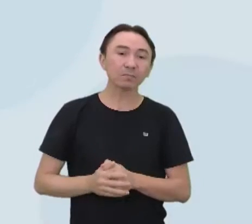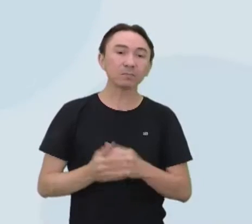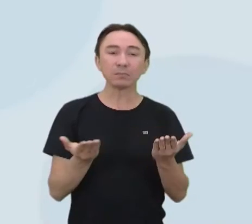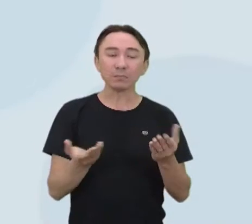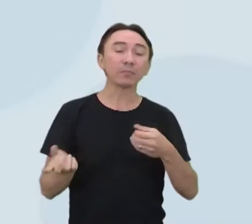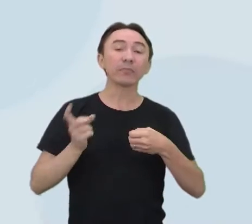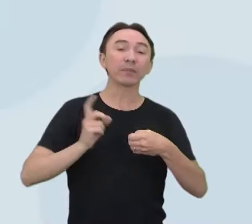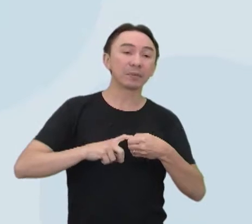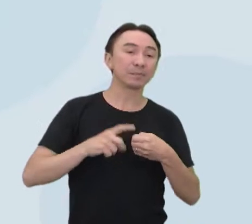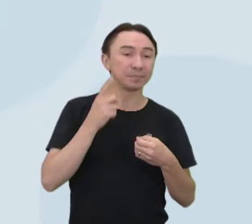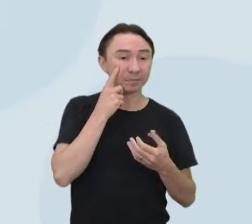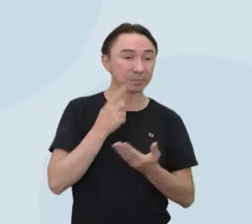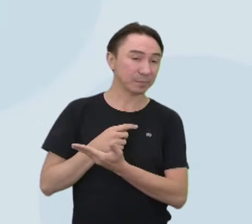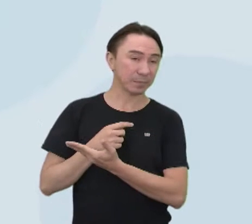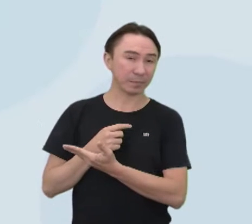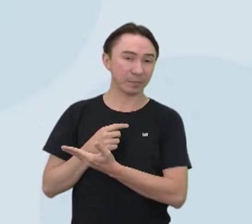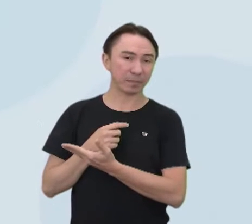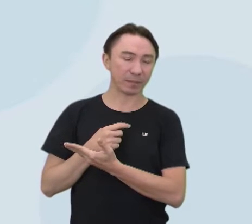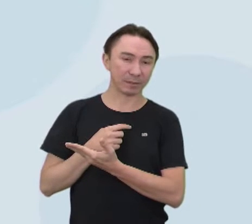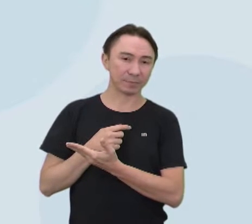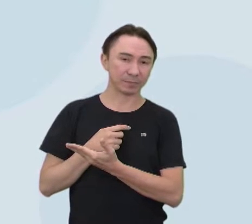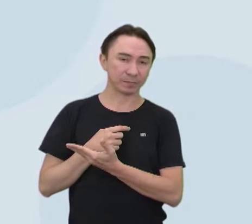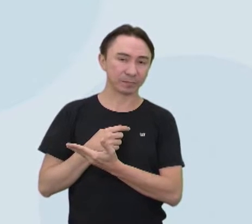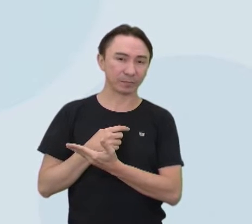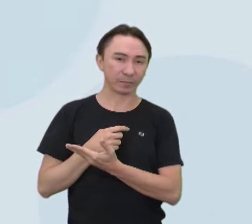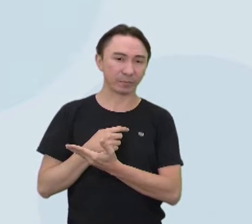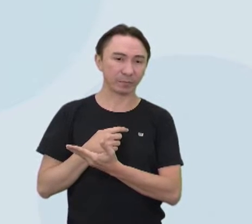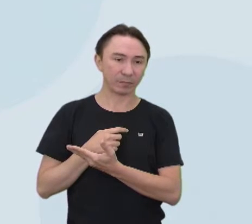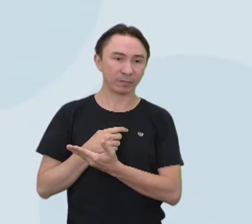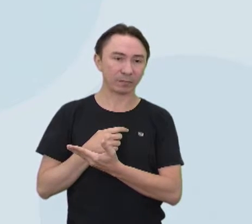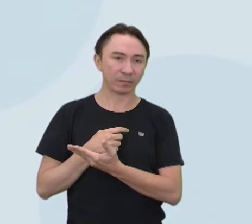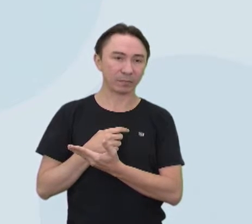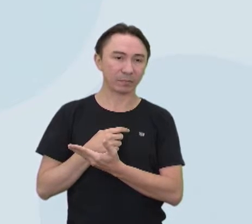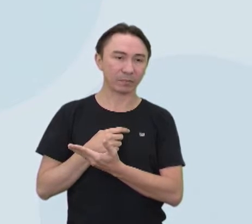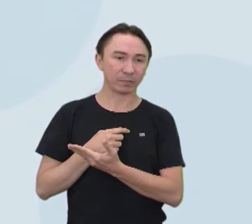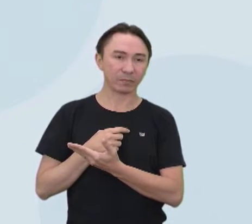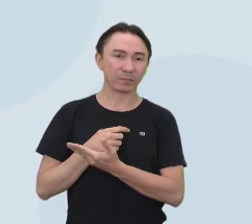voltando aqui, vamos gastar o nosso inglês. O